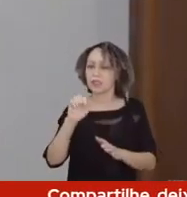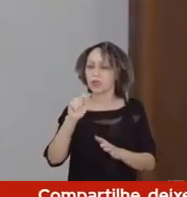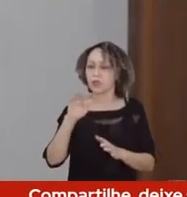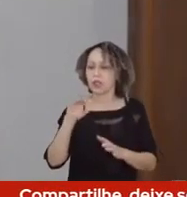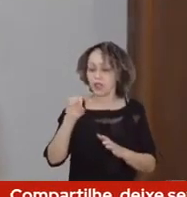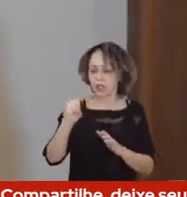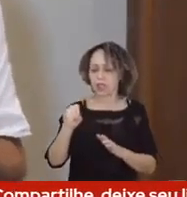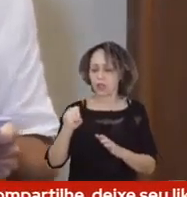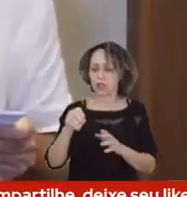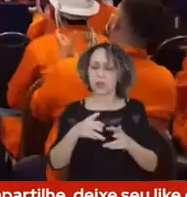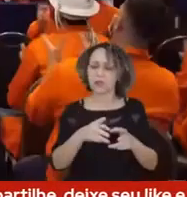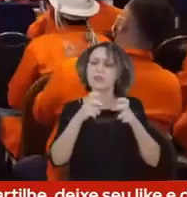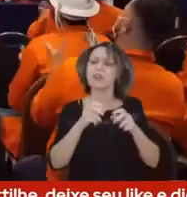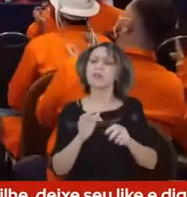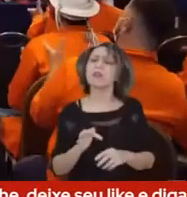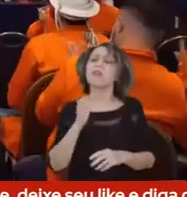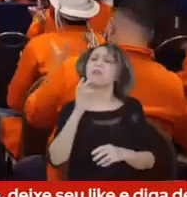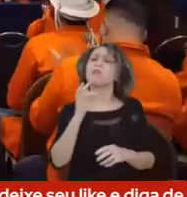Brasil.